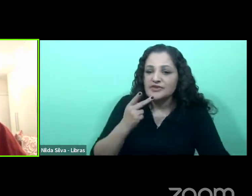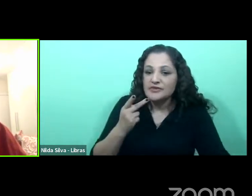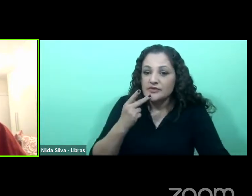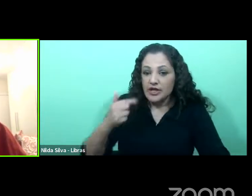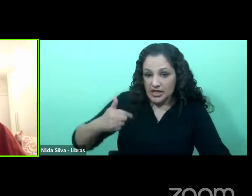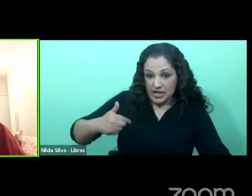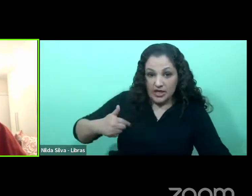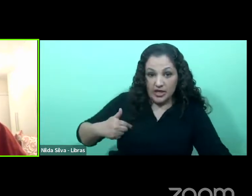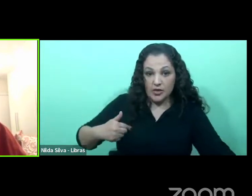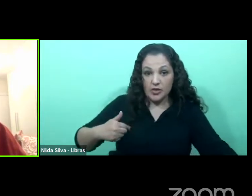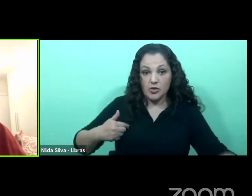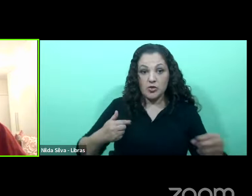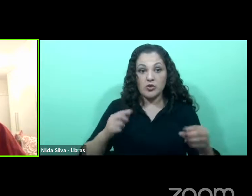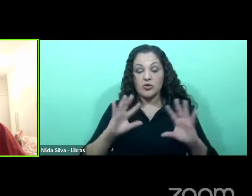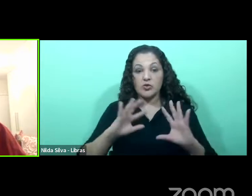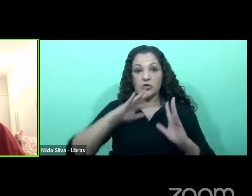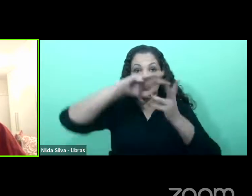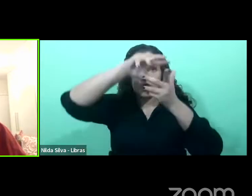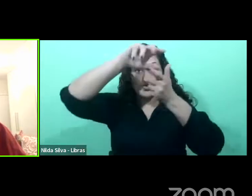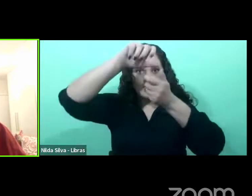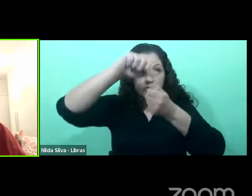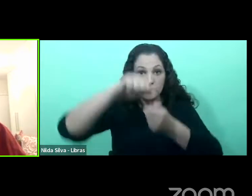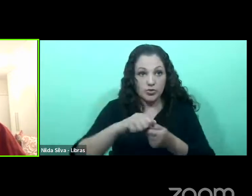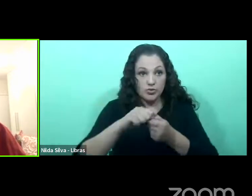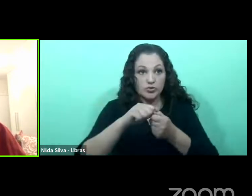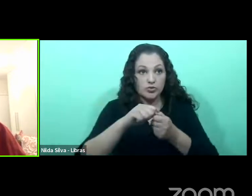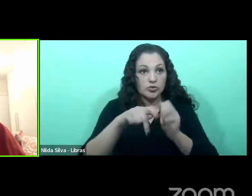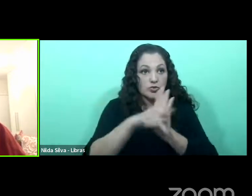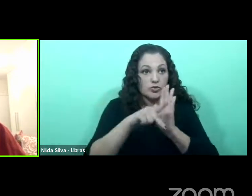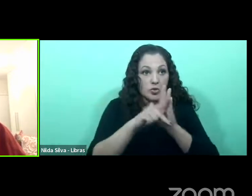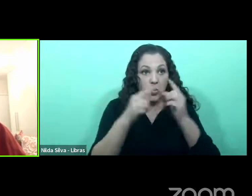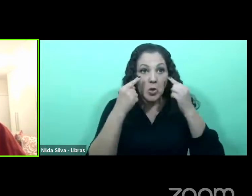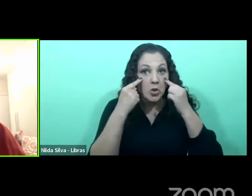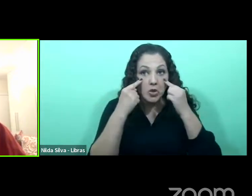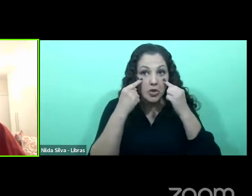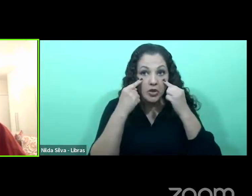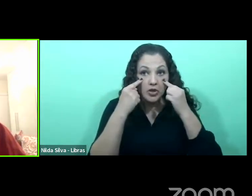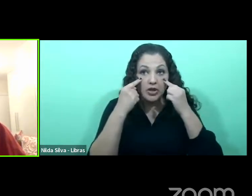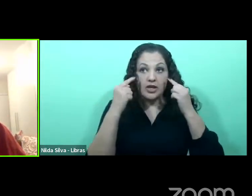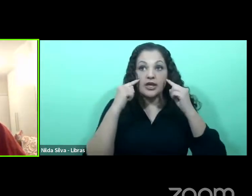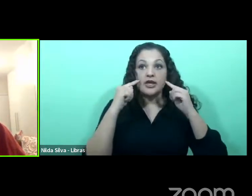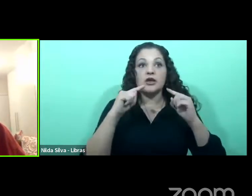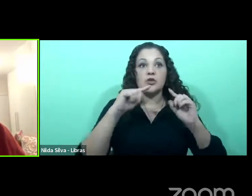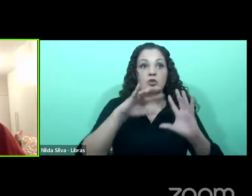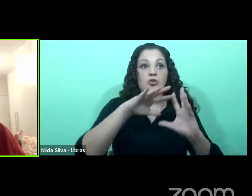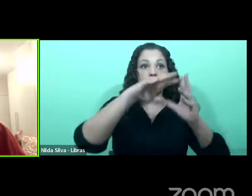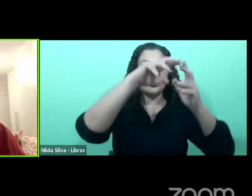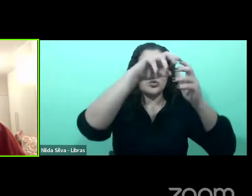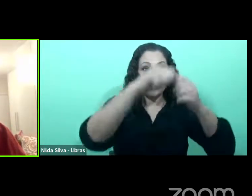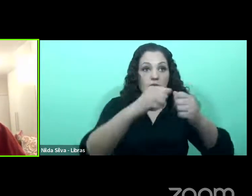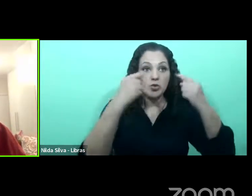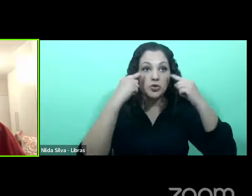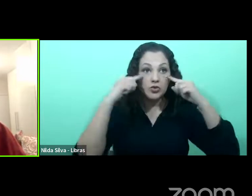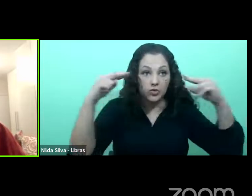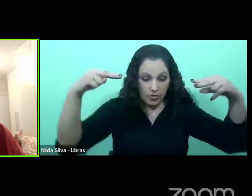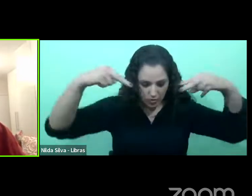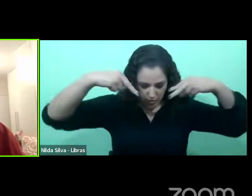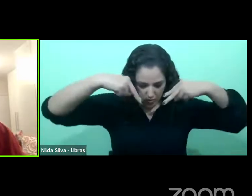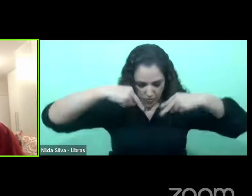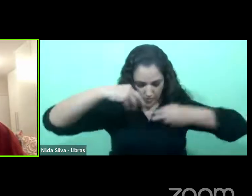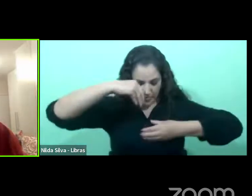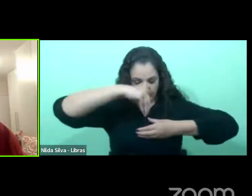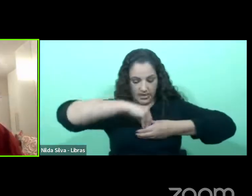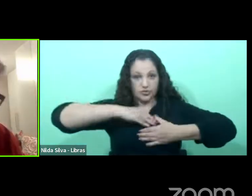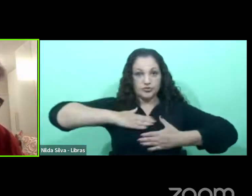mas sou eu que olho a mim mesmo com os olhos do mundo. Dos meus olhos olham os olhos alheios. E são